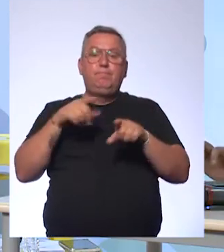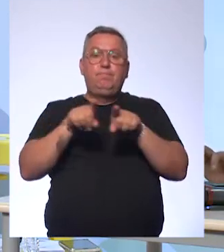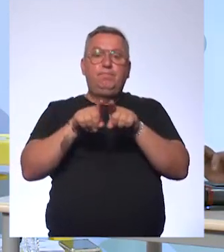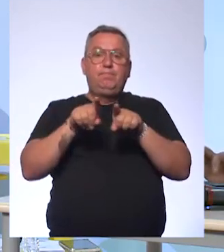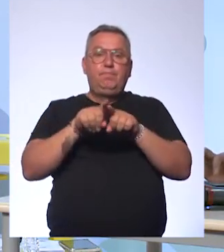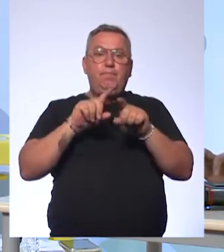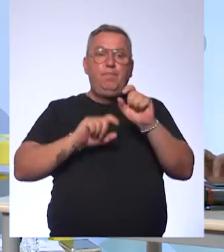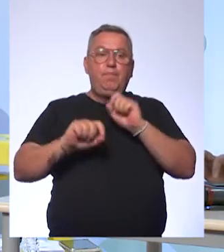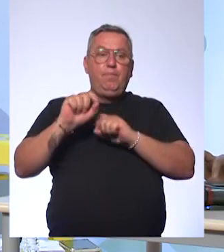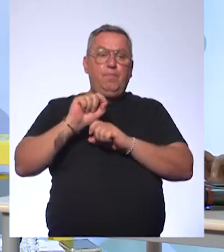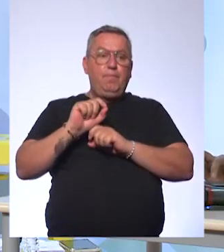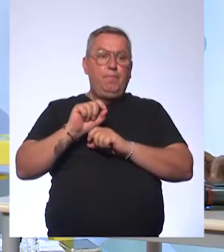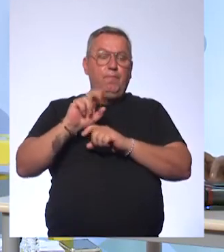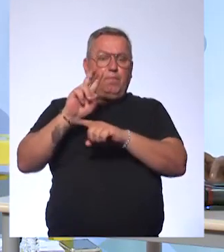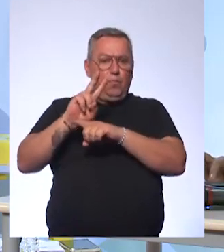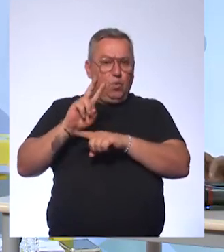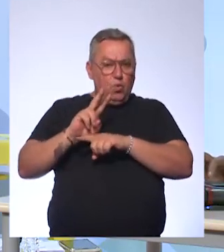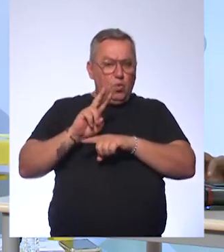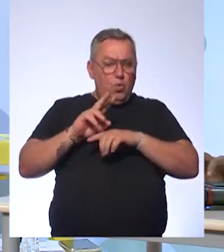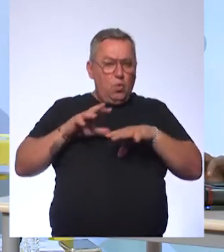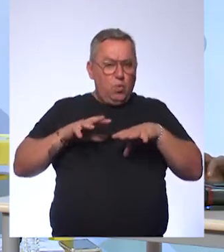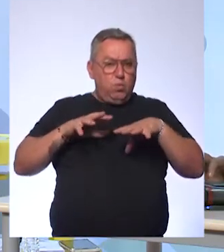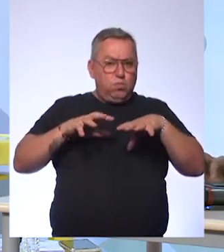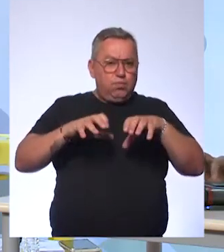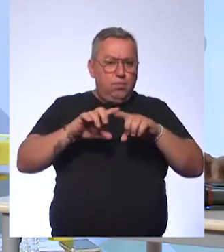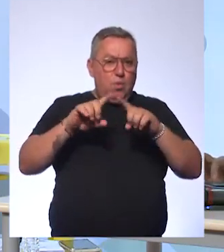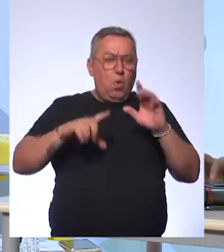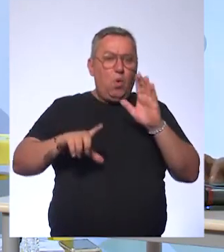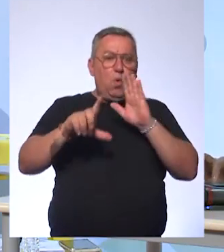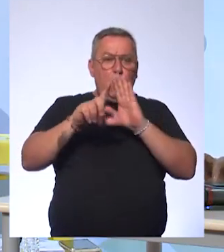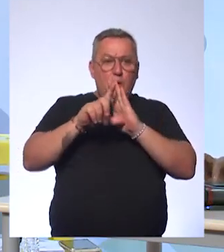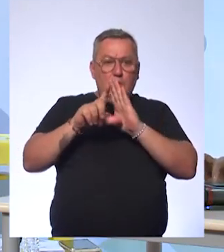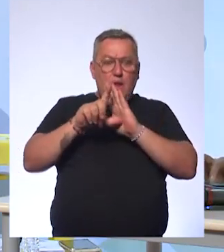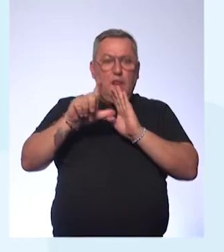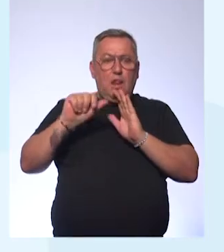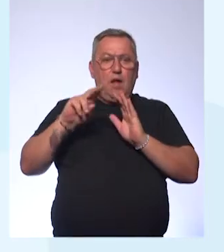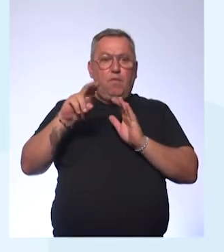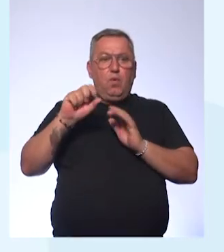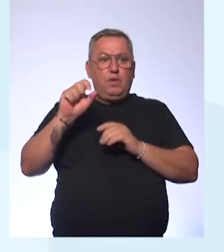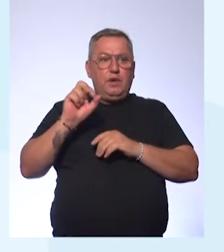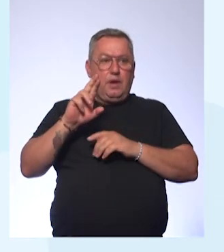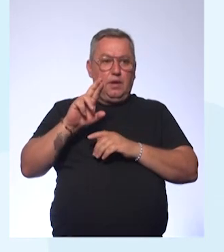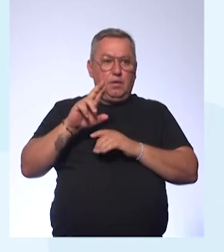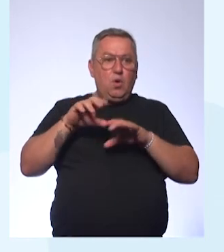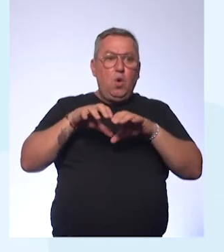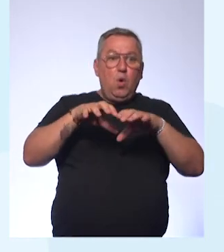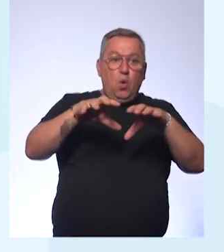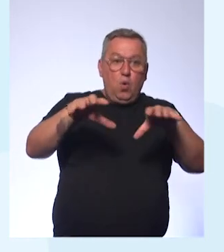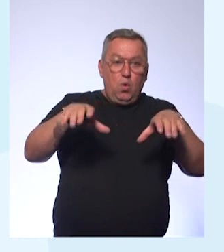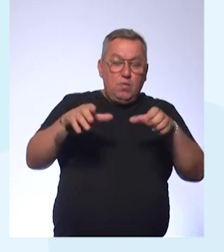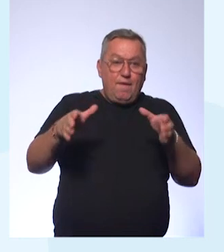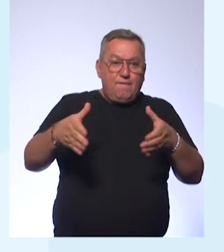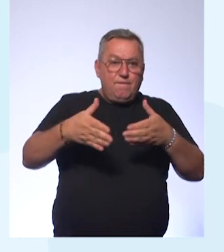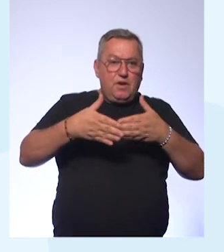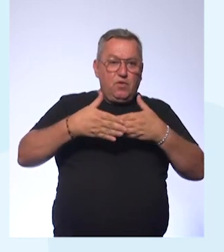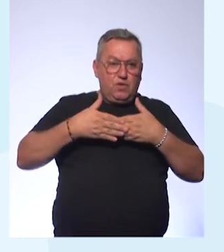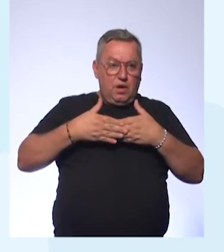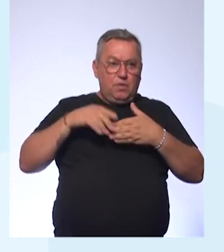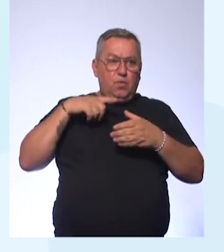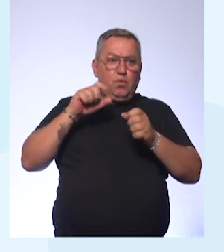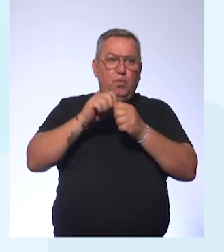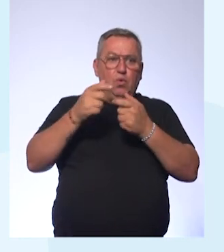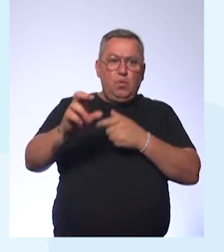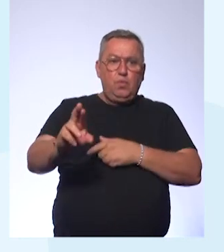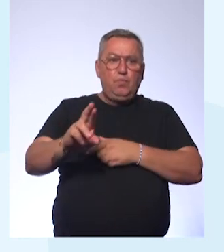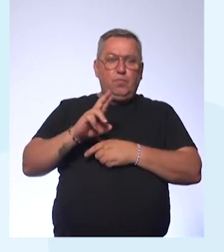a lei da conservação das massas, ou lei de Lavoisier. Em um sistema fechado, a massa dos produtos obtido em uma